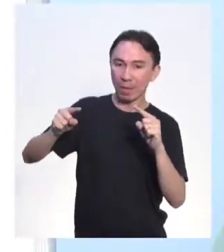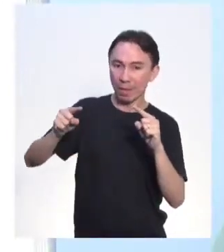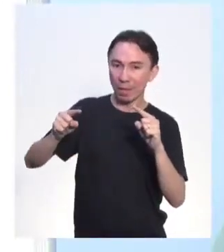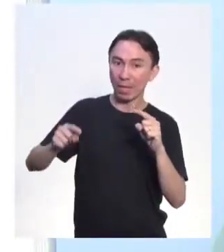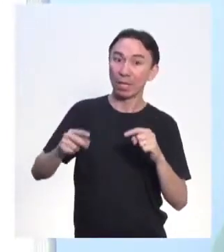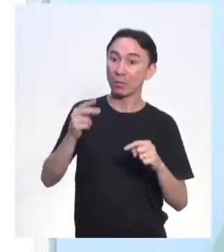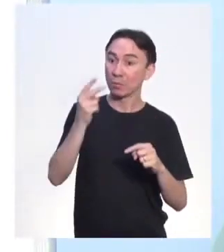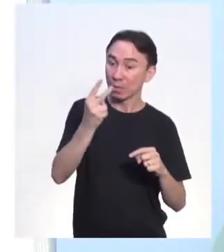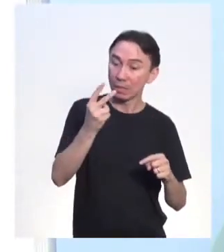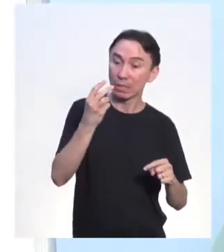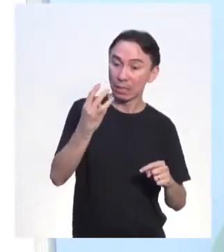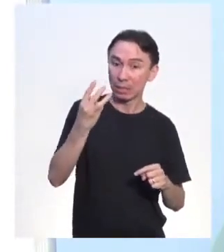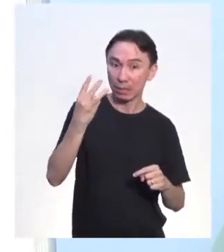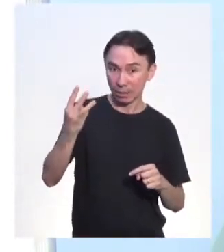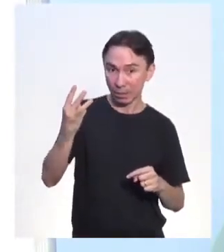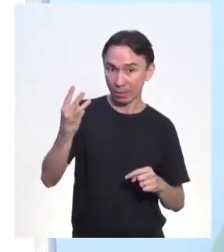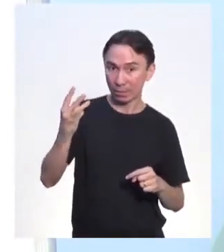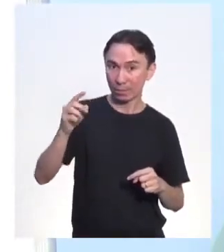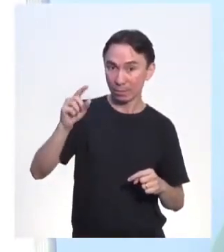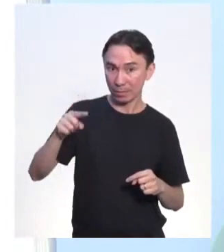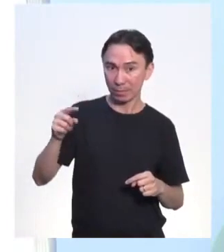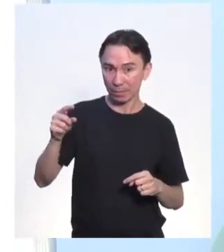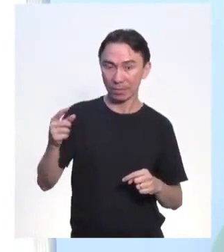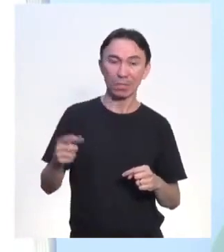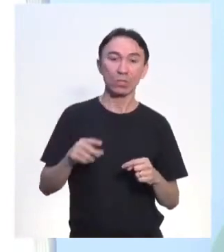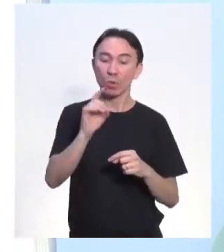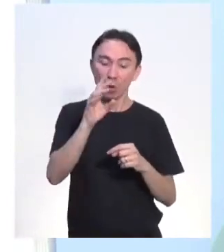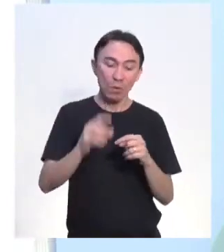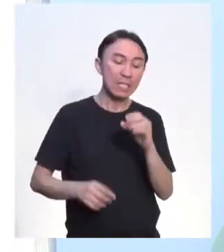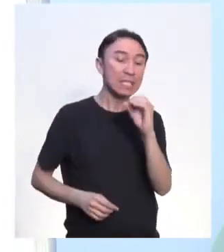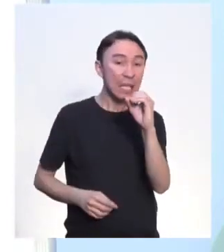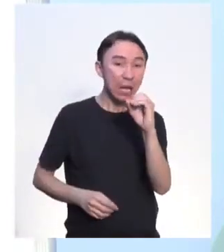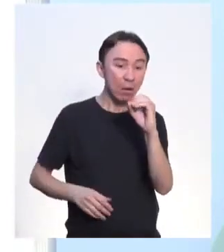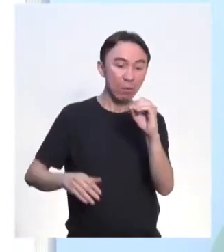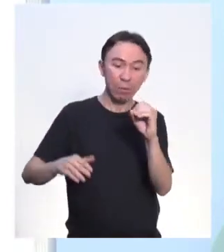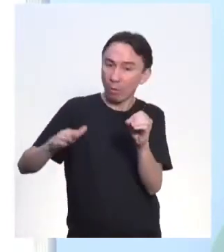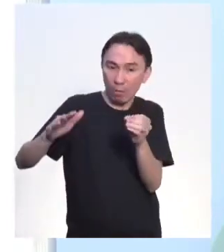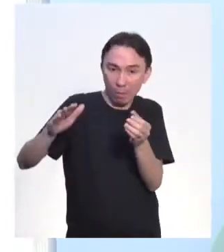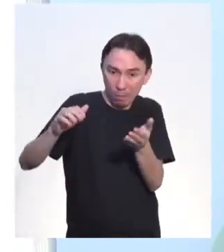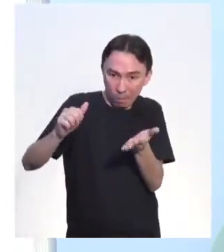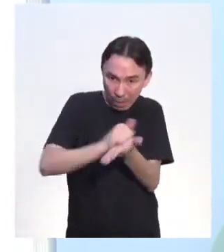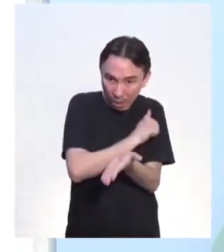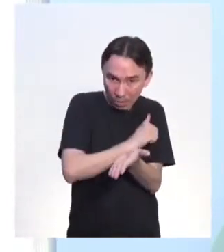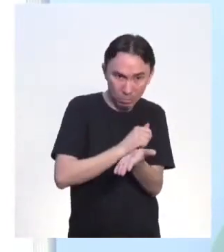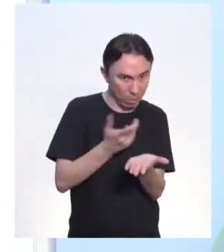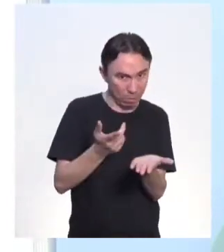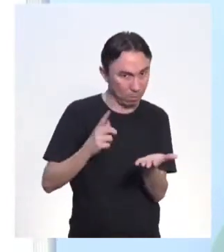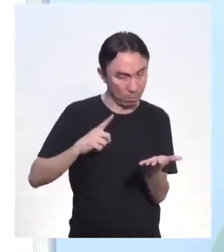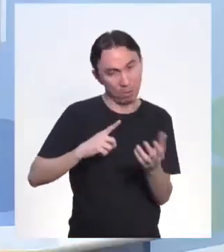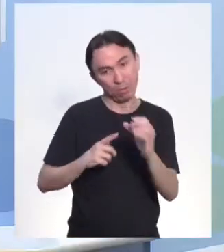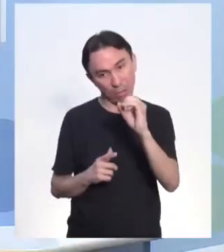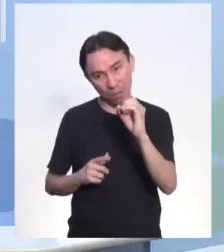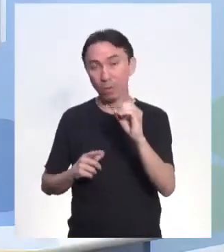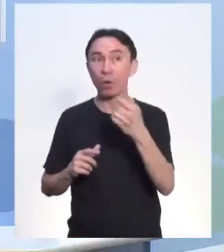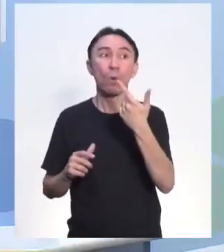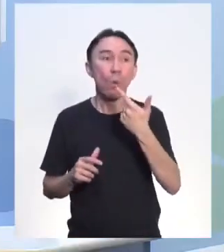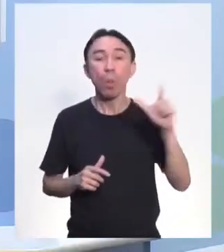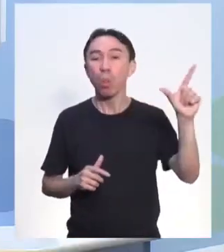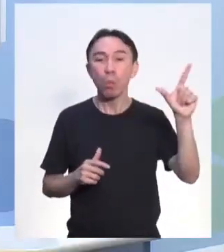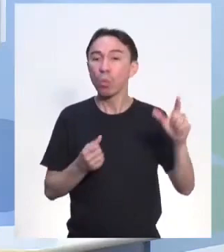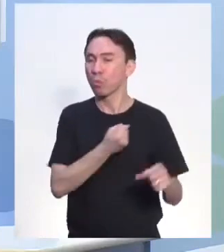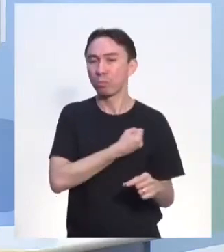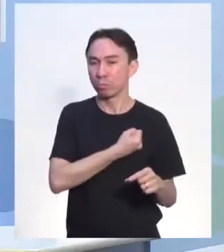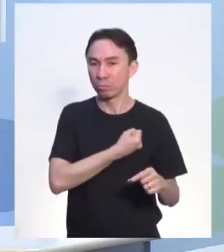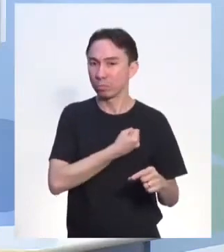233,333%, tá? Eu só apago o zero porque é zero, porque se fosse outro número, ia aparecer aqui na frente, tá? Cuidado com isso. Mas deu para entender?